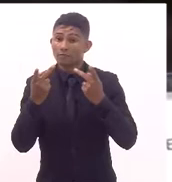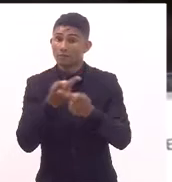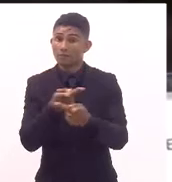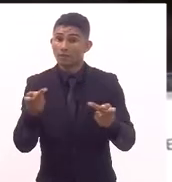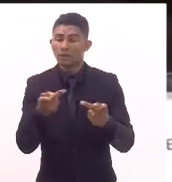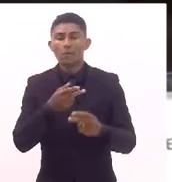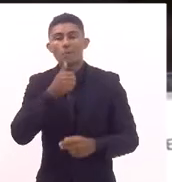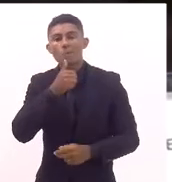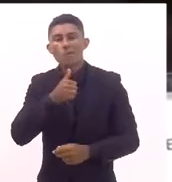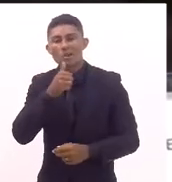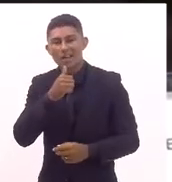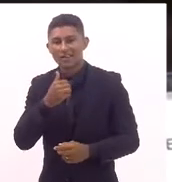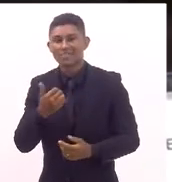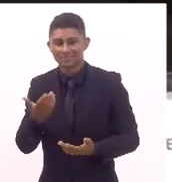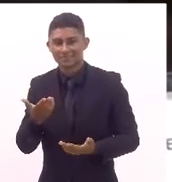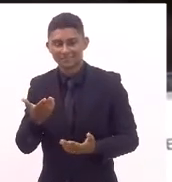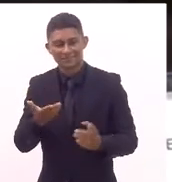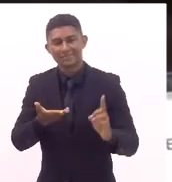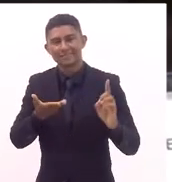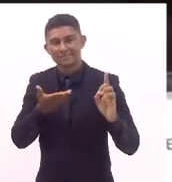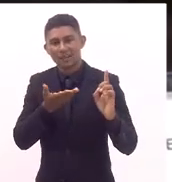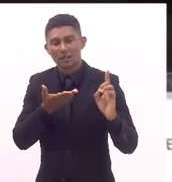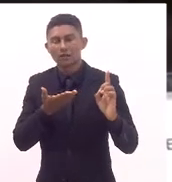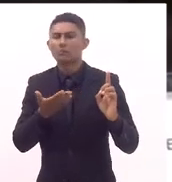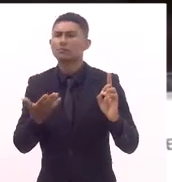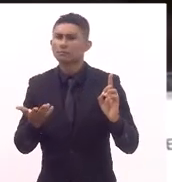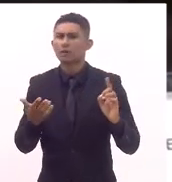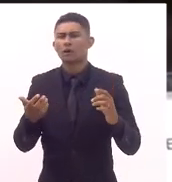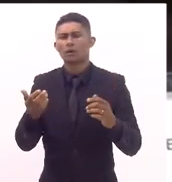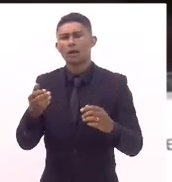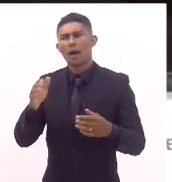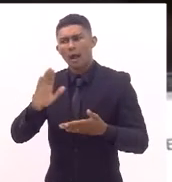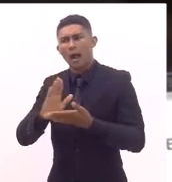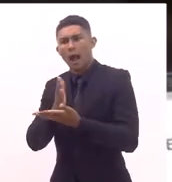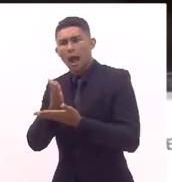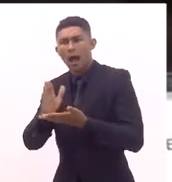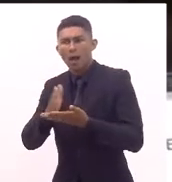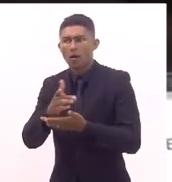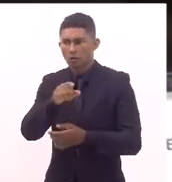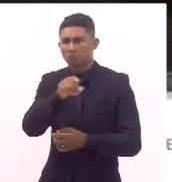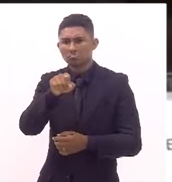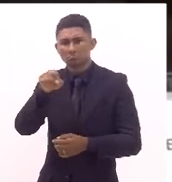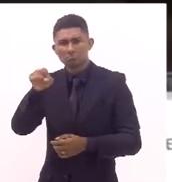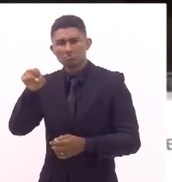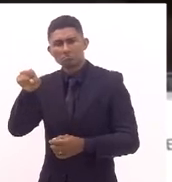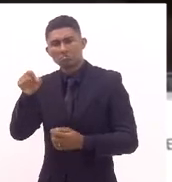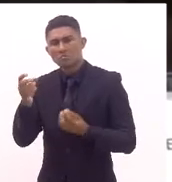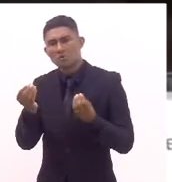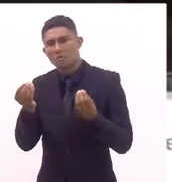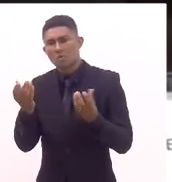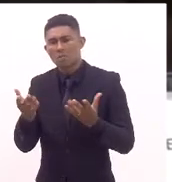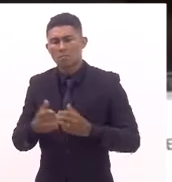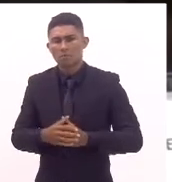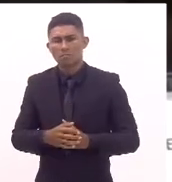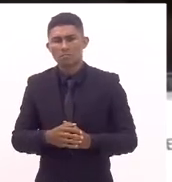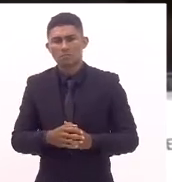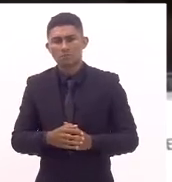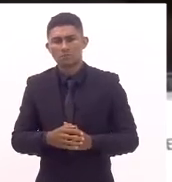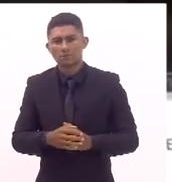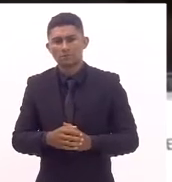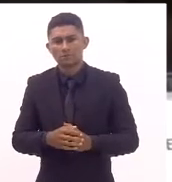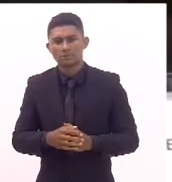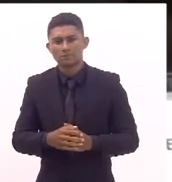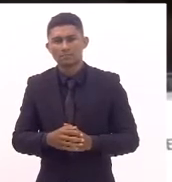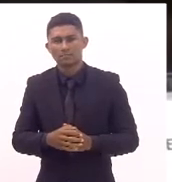mulheres como Benedita da Silva se tornam e umas uma